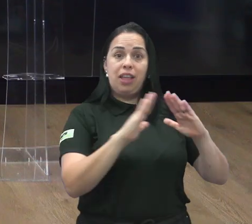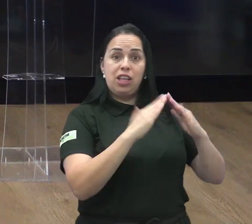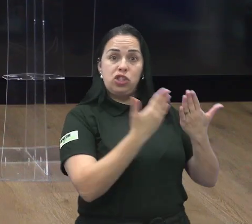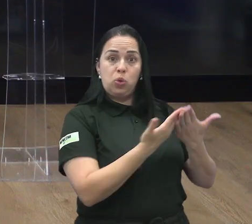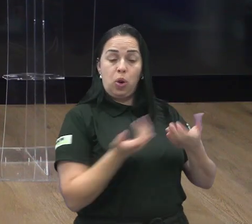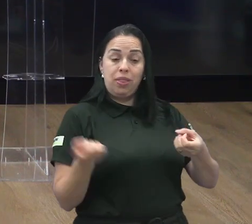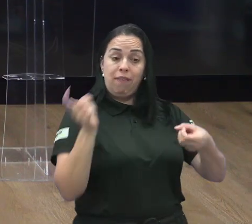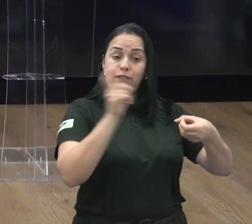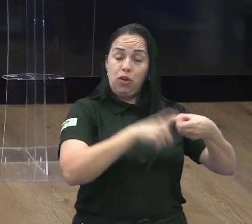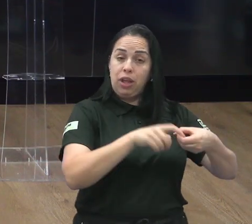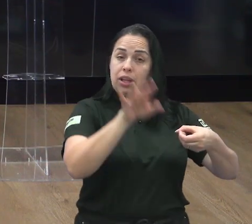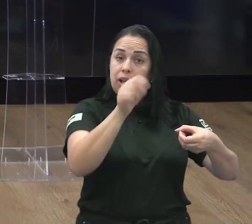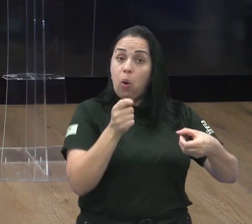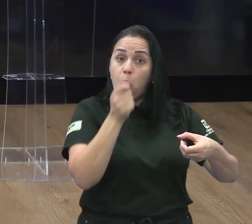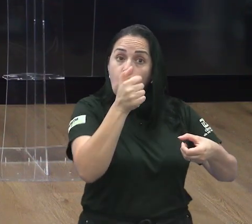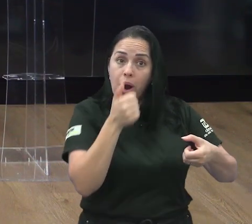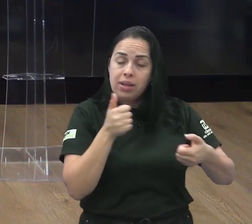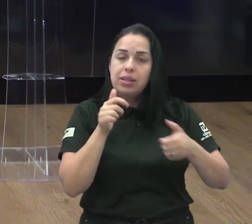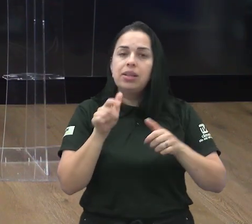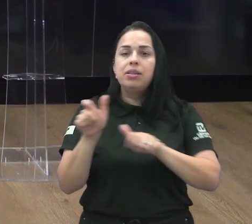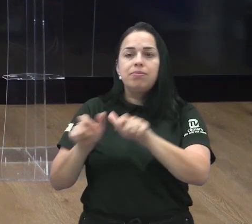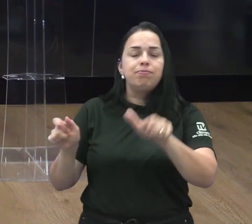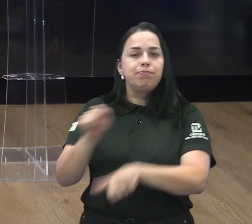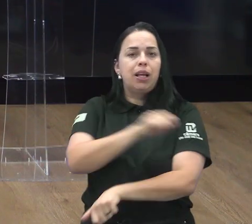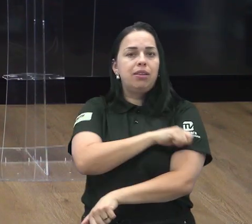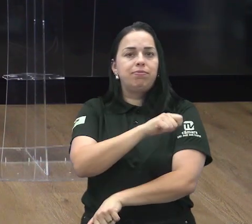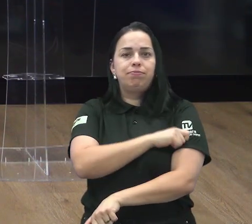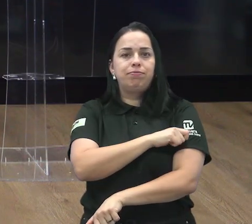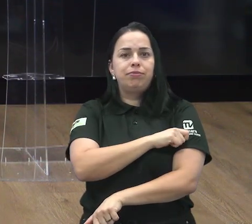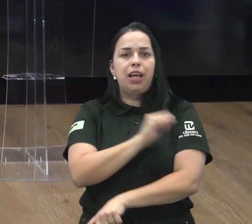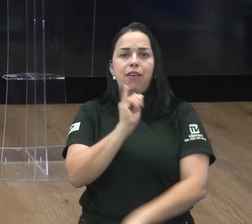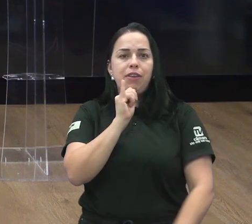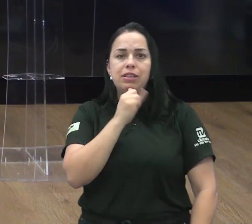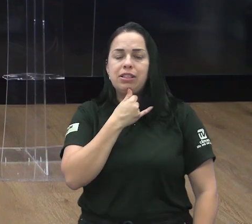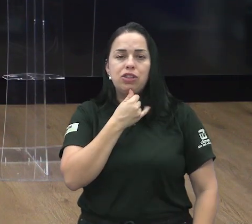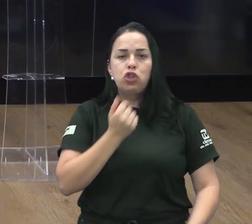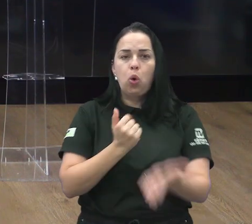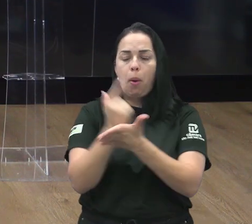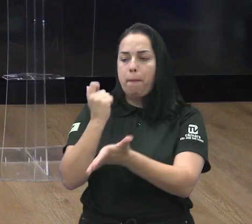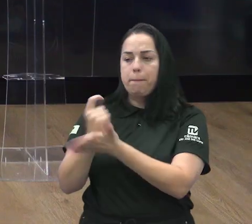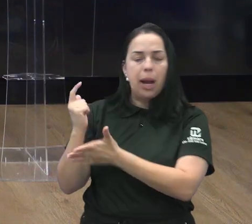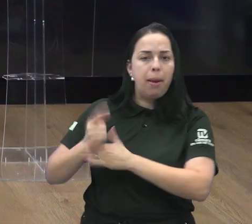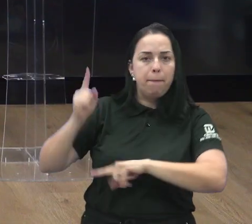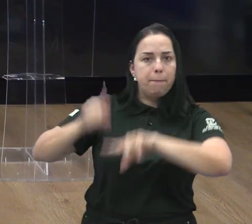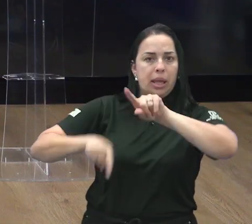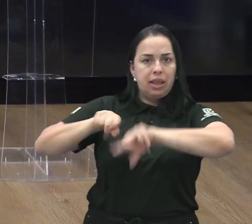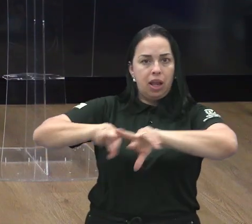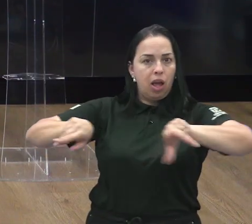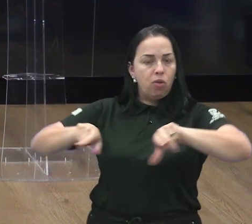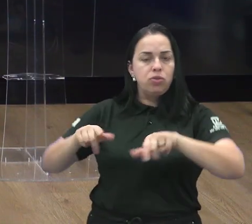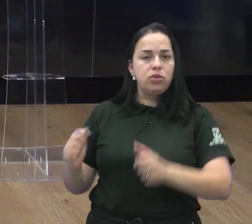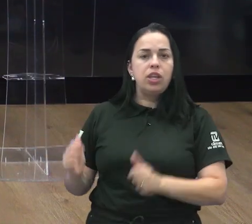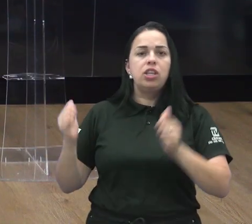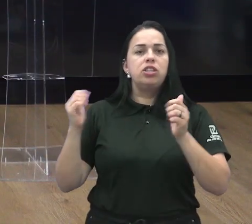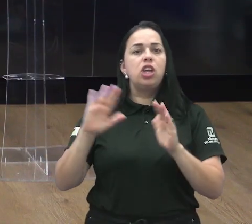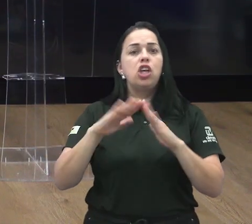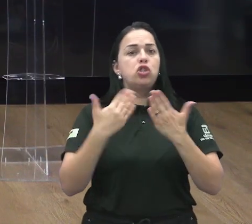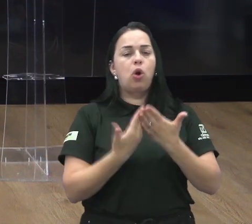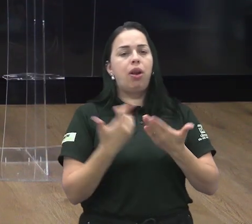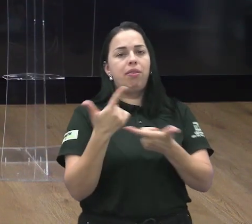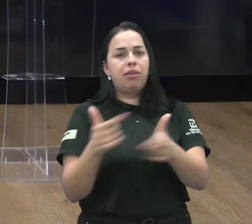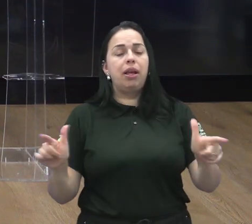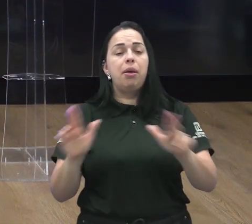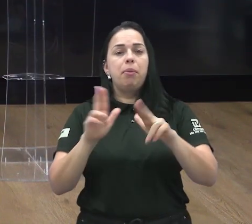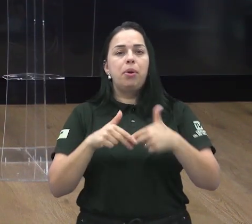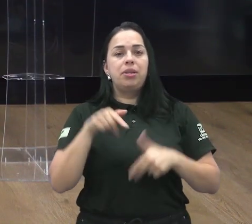aulas está próxima e muitos estudantes, infelizmente, não têm condições de comprar materiais escolares. Pensando